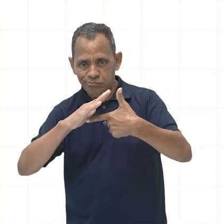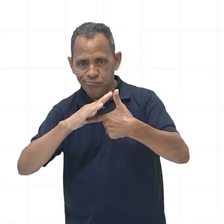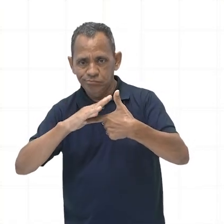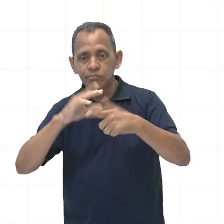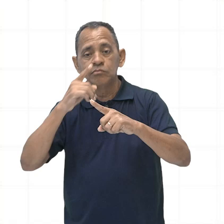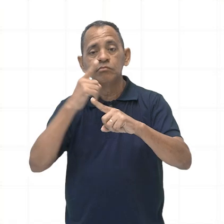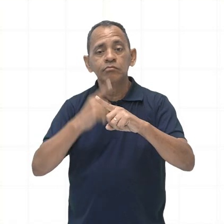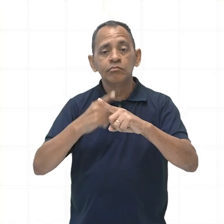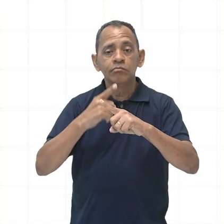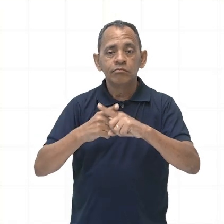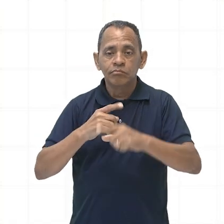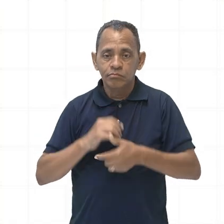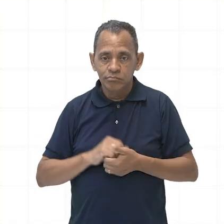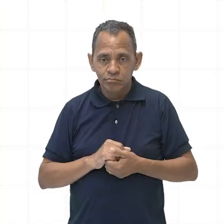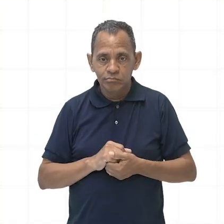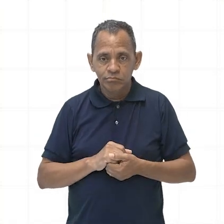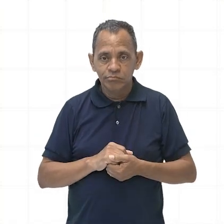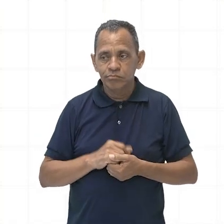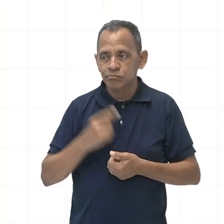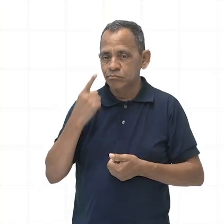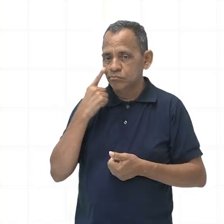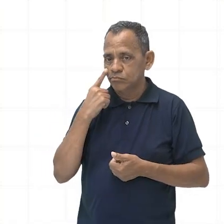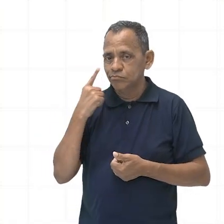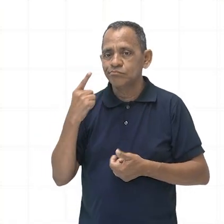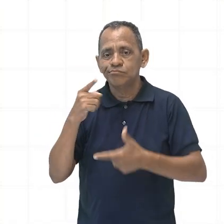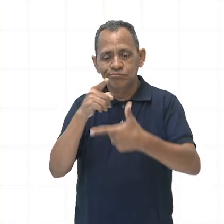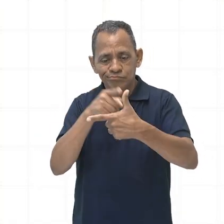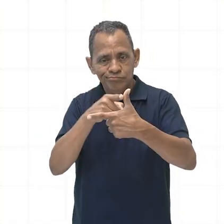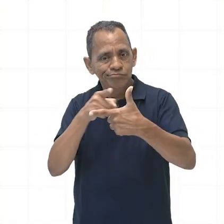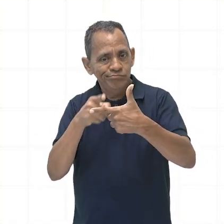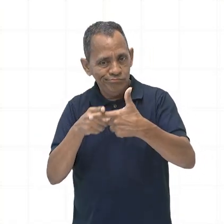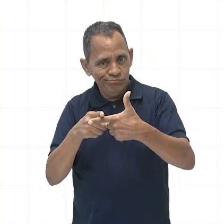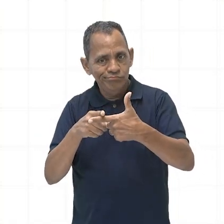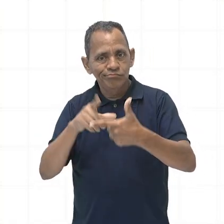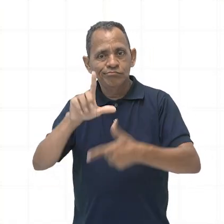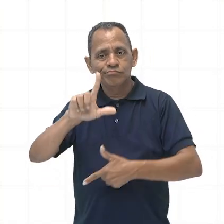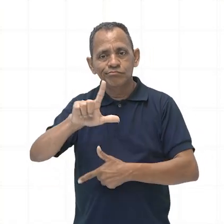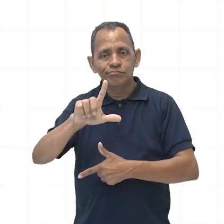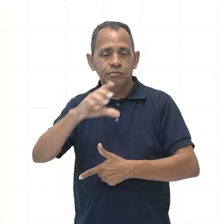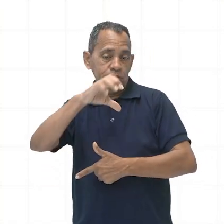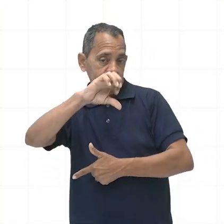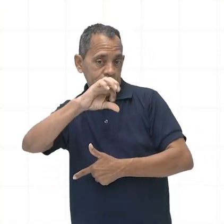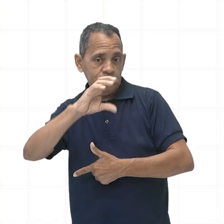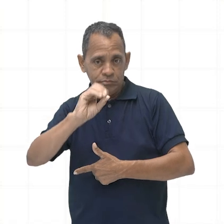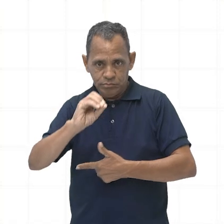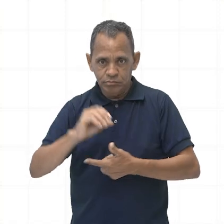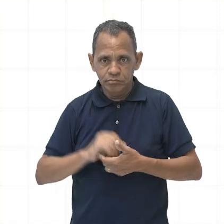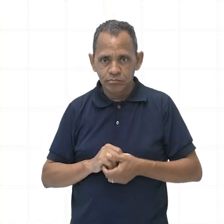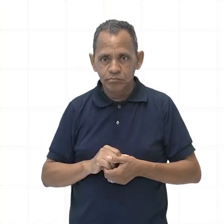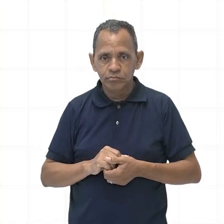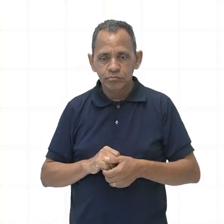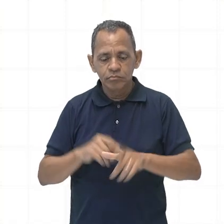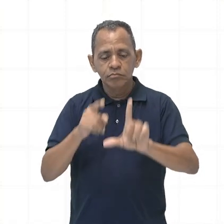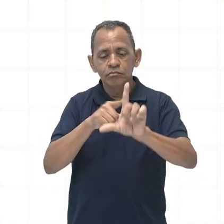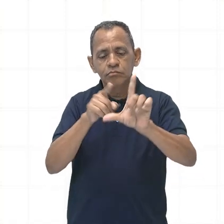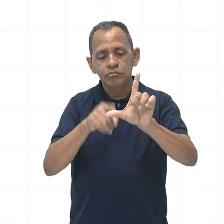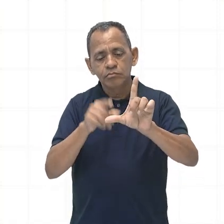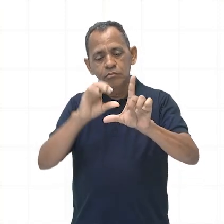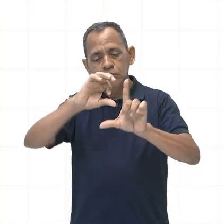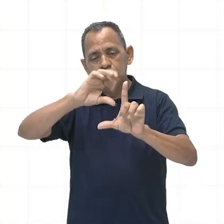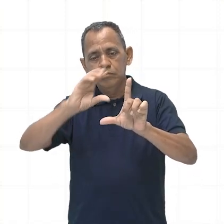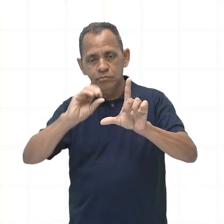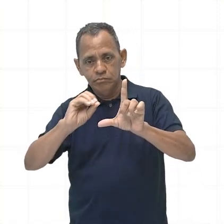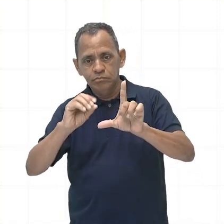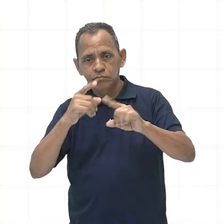quê? Porque esse ângulo aqui, ele é de 90 graus. Como é que eu sei que ele é de 90 graus? Porque ele